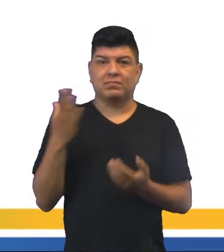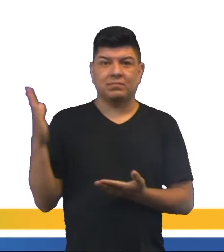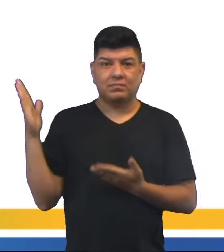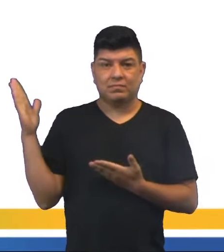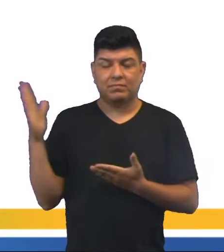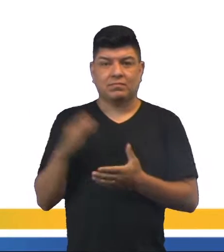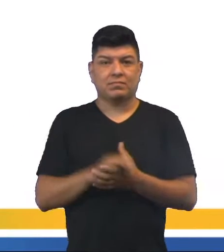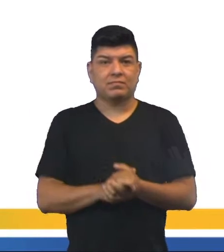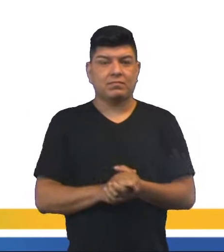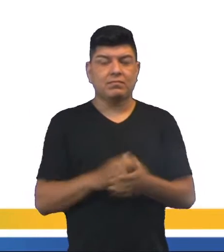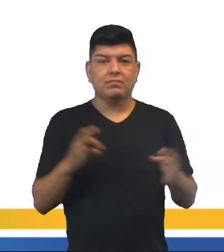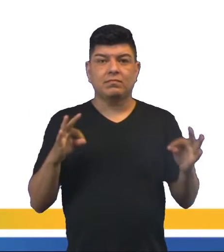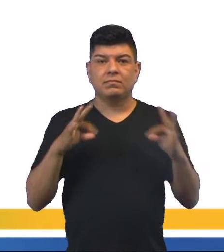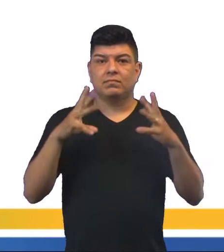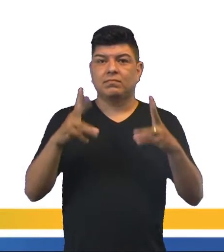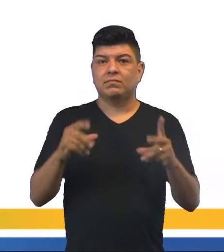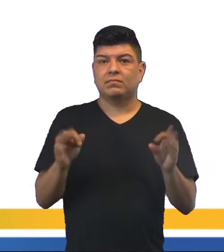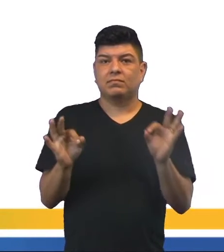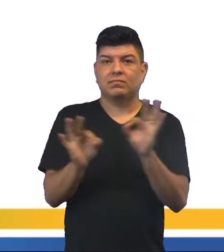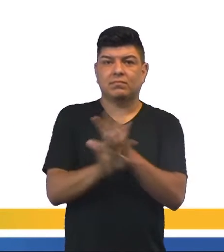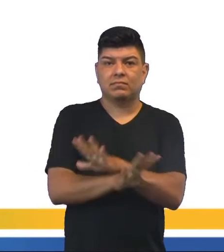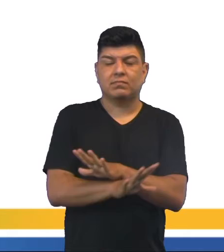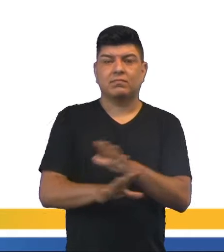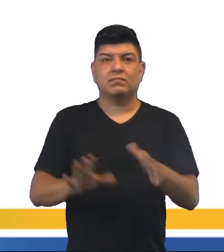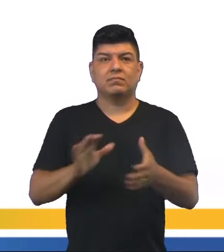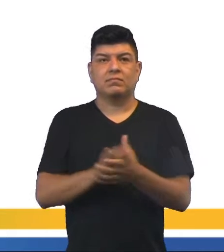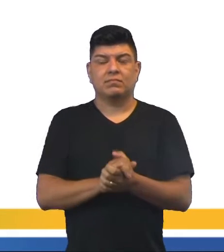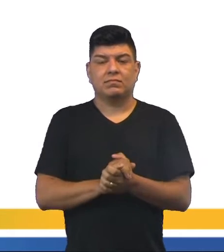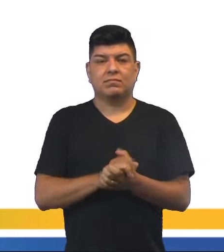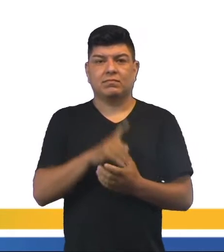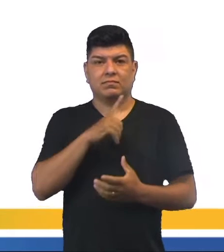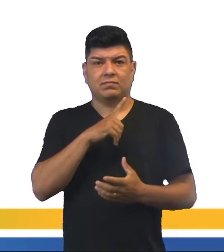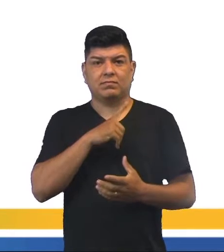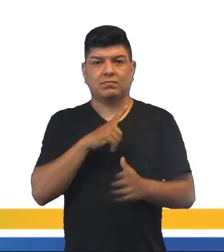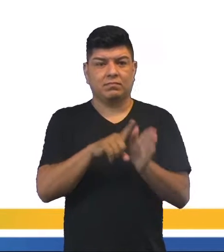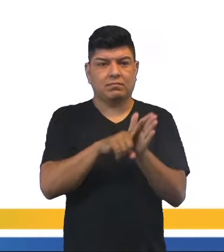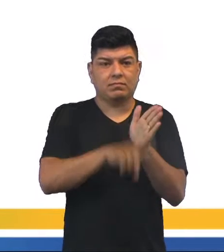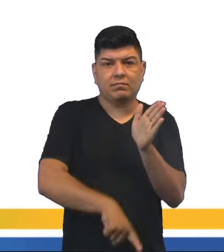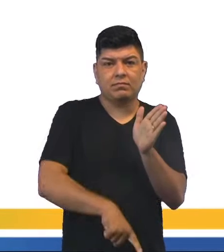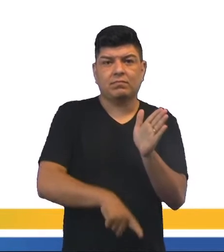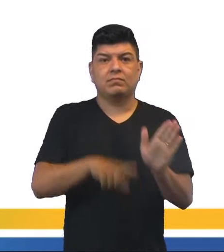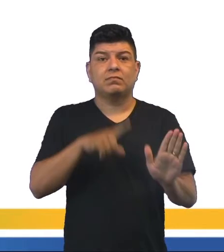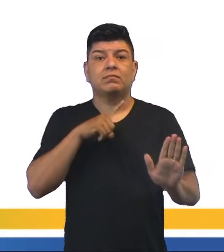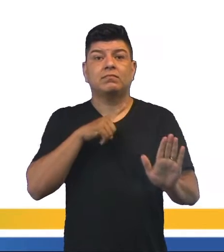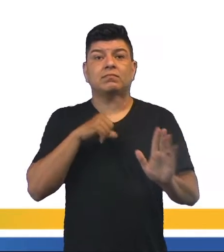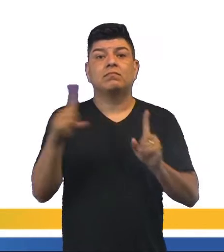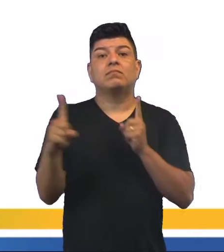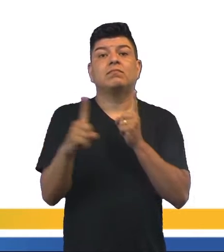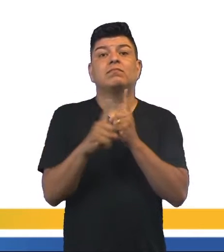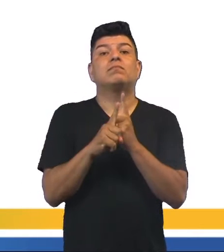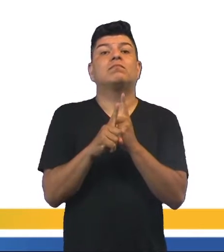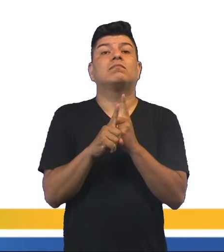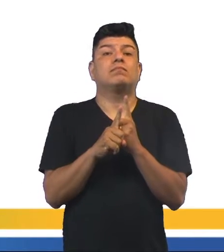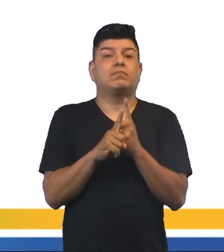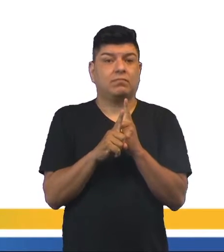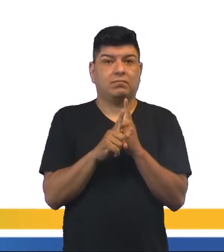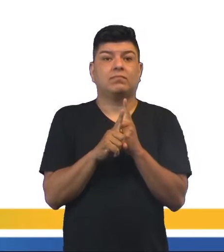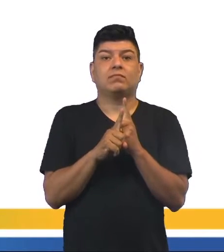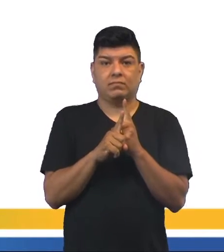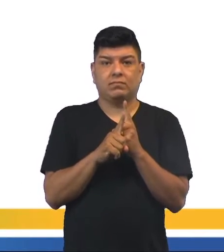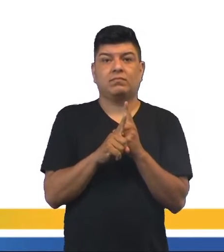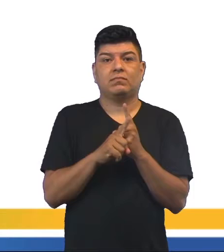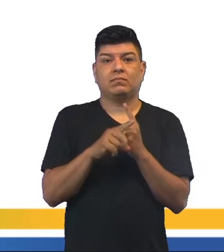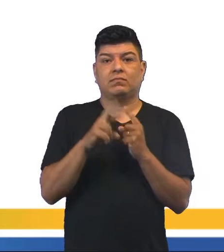eu tenho esse Total certo eu tenho aqui uma subtração que vai encontrar né